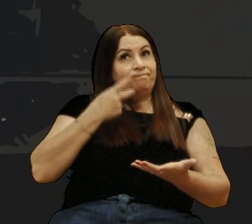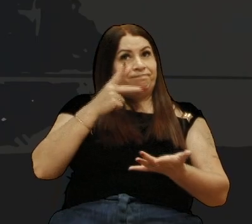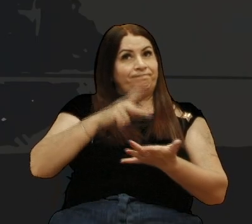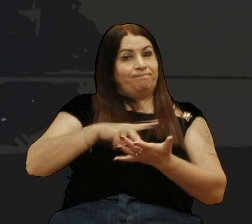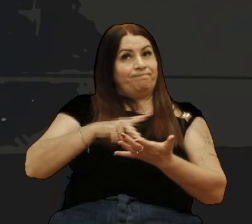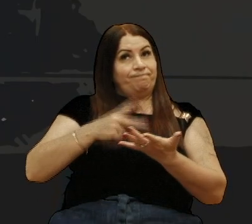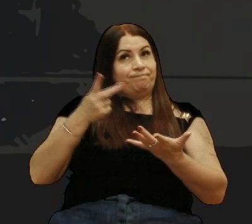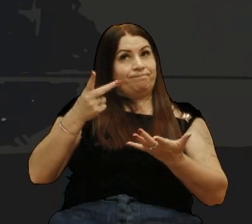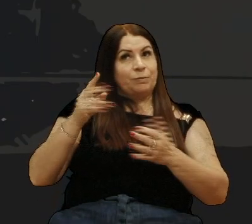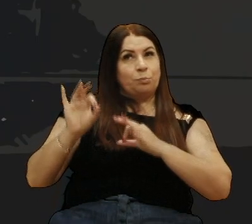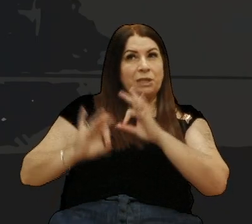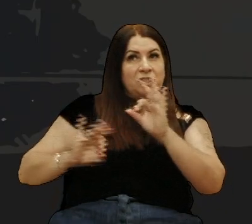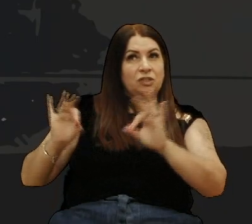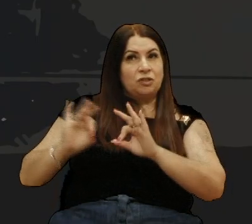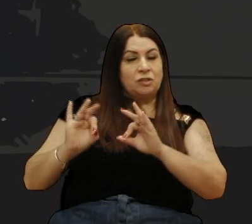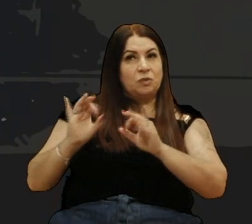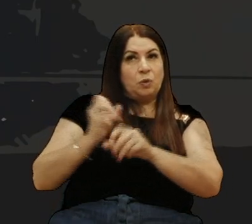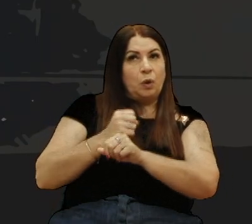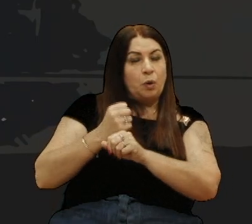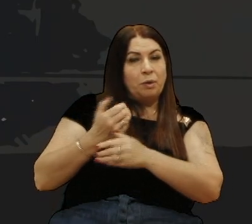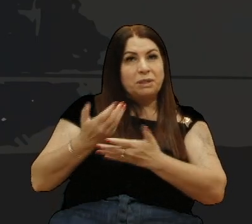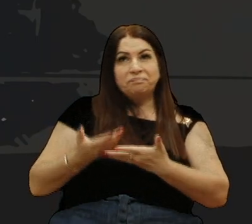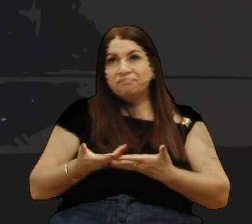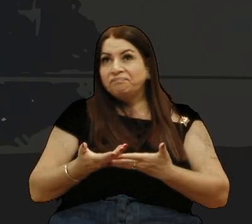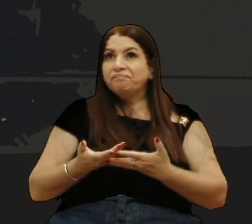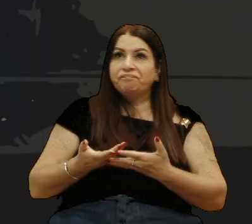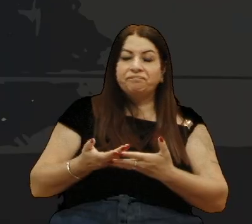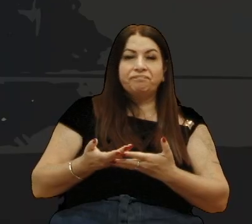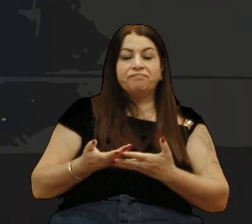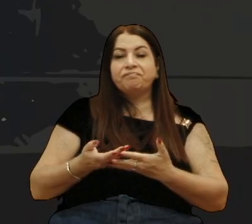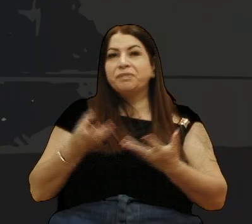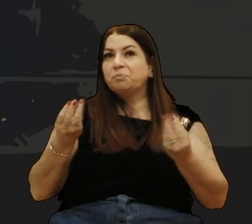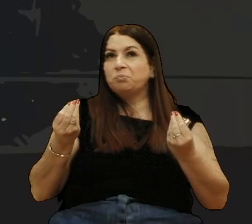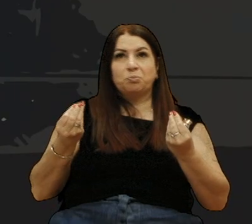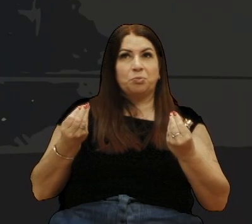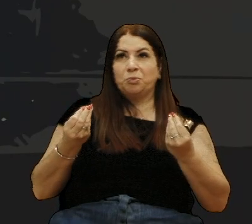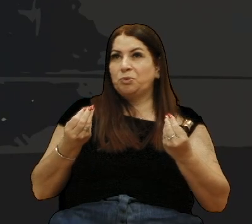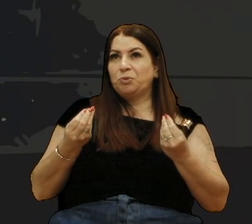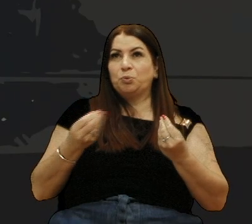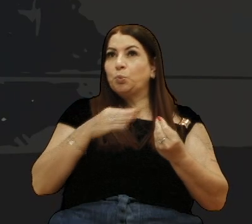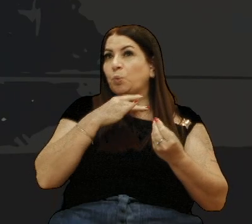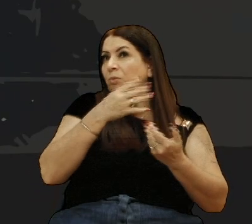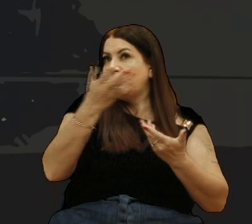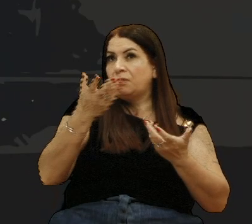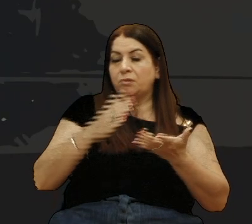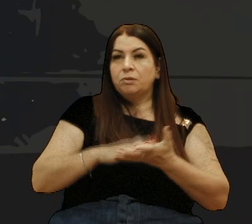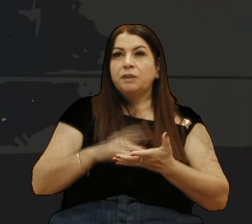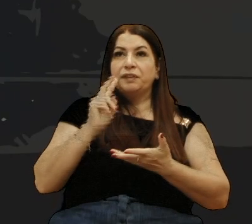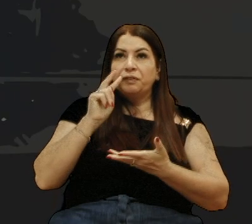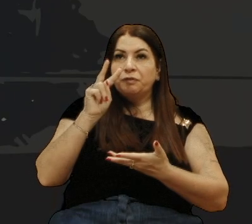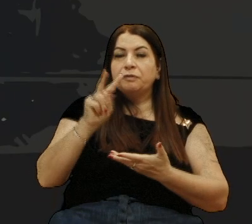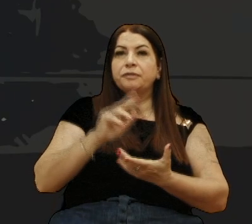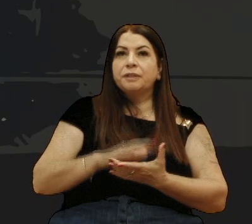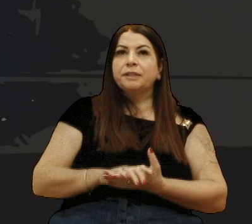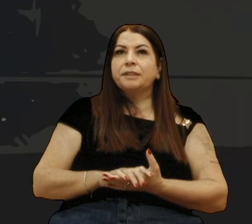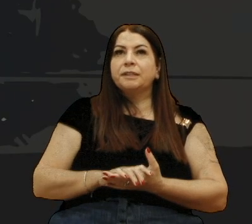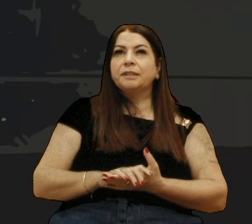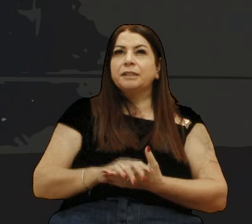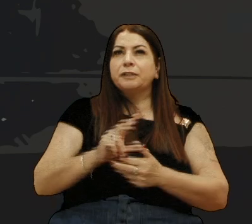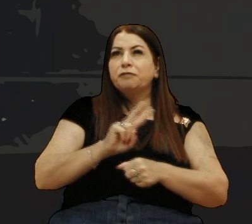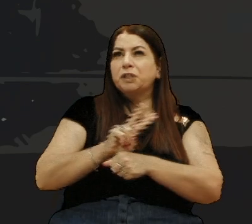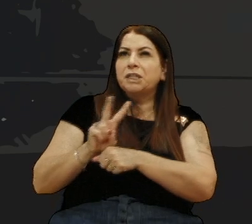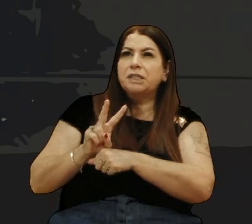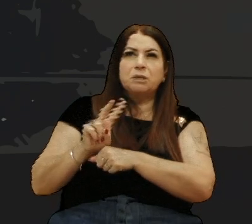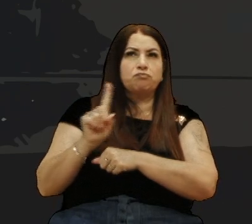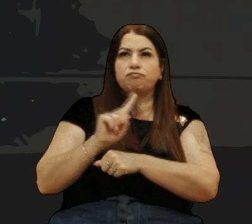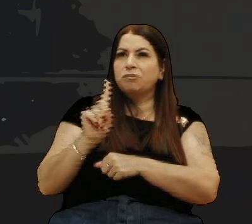o planejamento daquela obra ficou muito a desejar. A gente verifica que a fiscalização